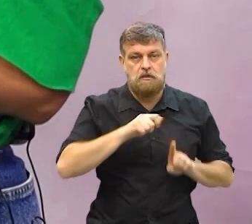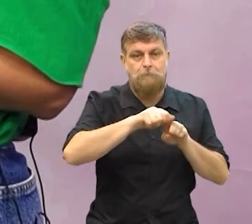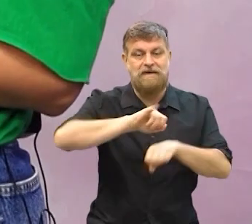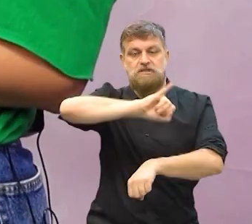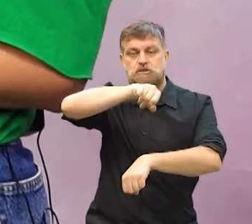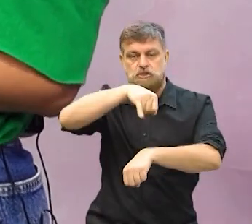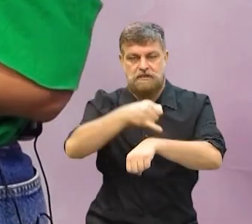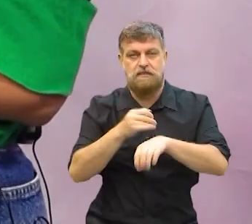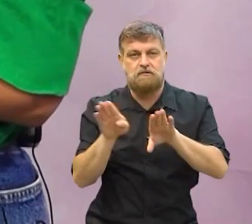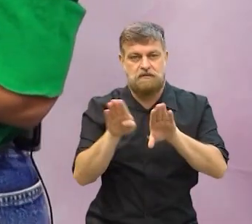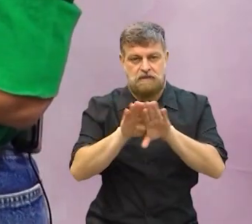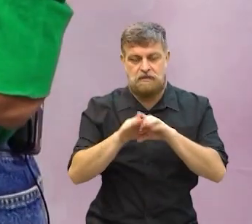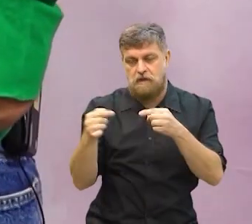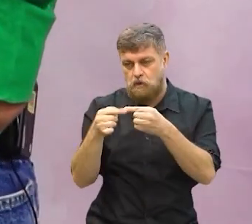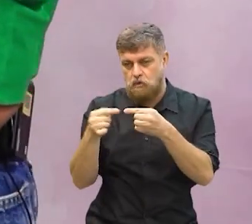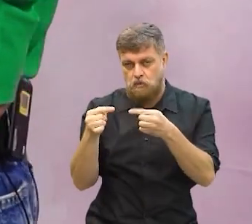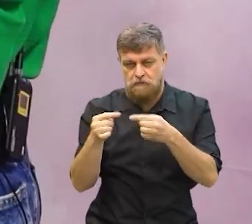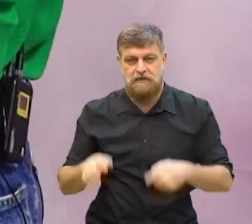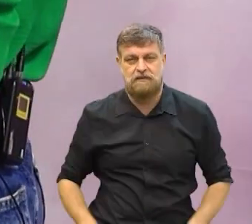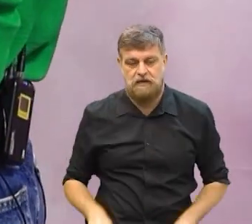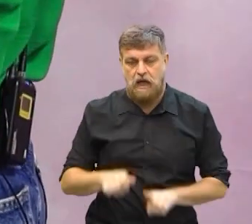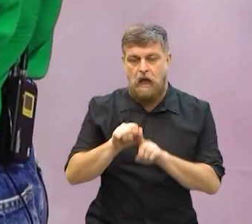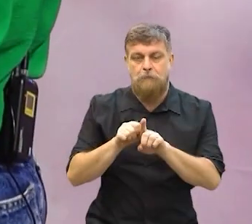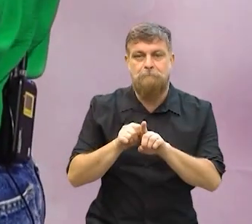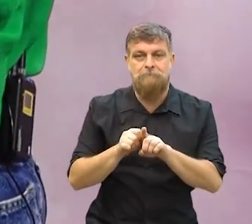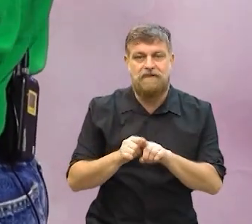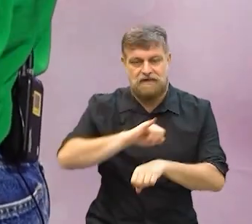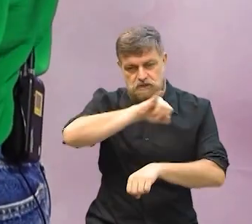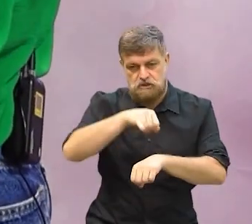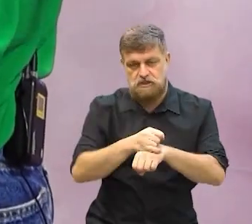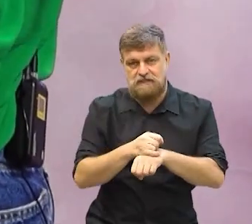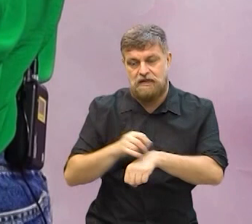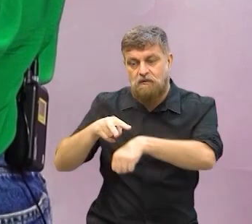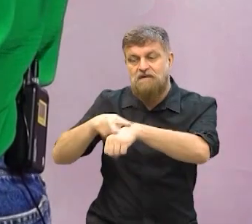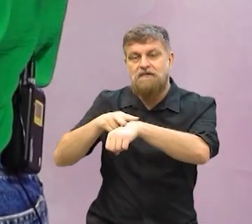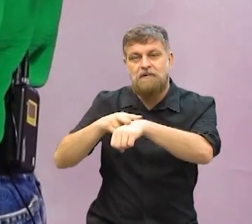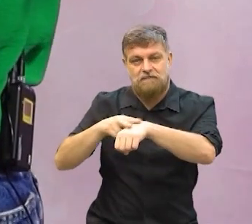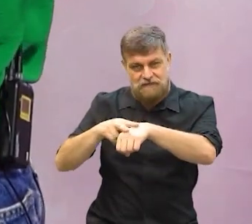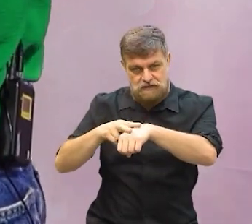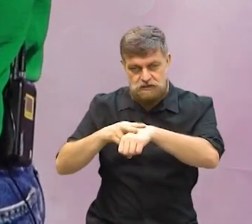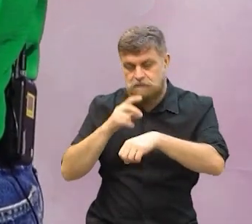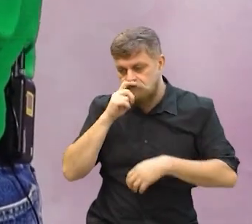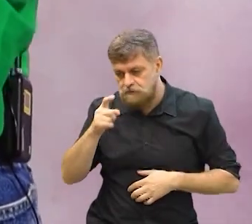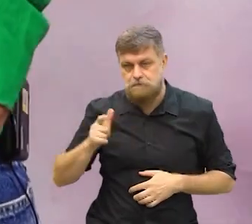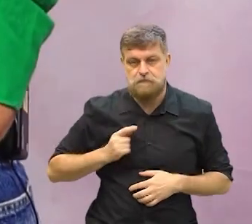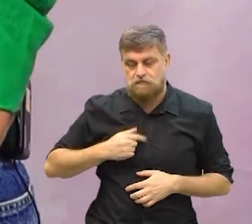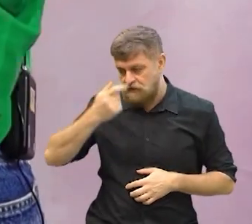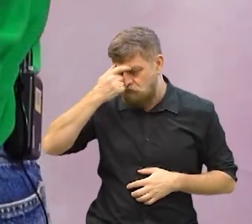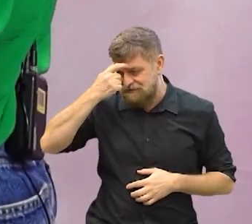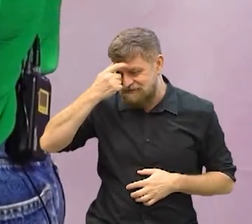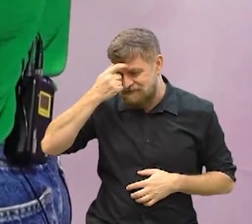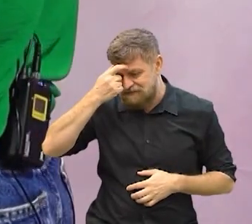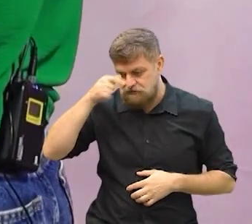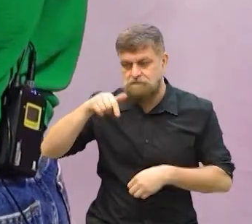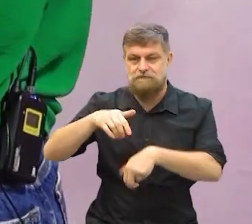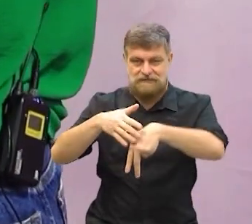de janeiro, também chamado de Janeiro Verde, que é o mês de conscientização, né, dessa doença, do tratamento, do